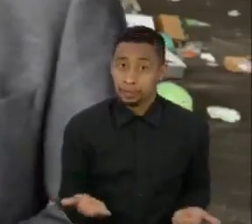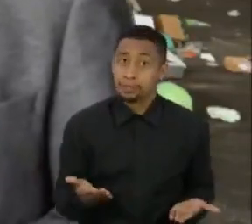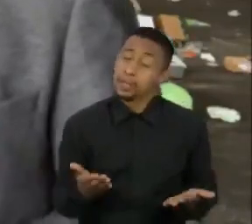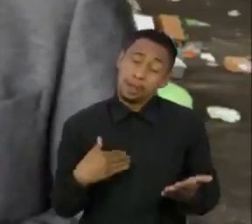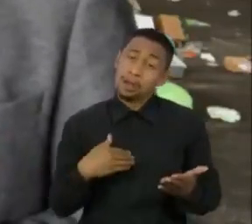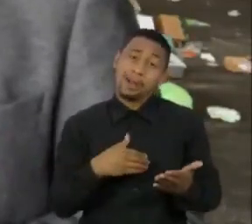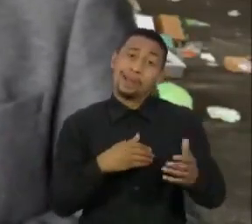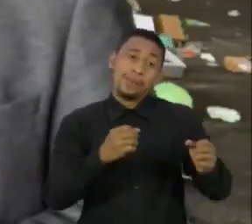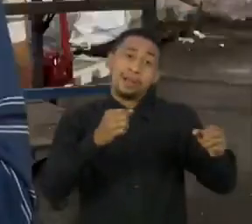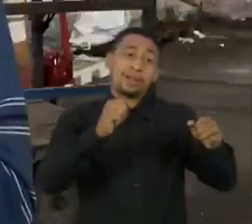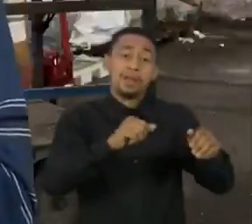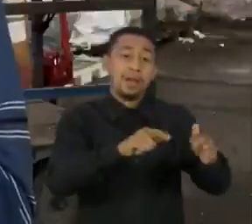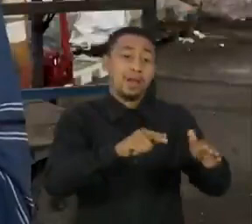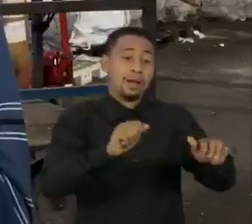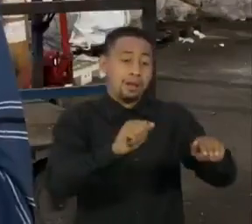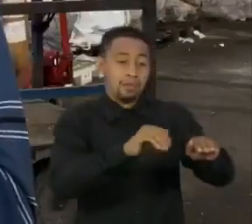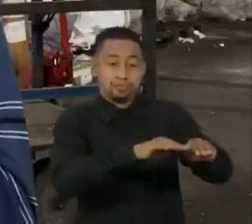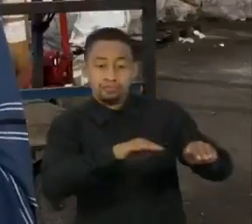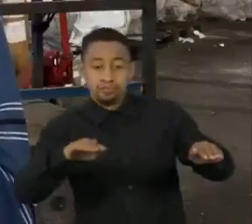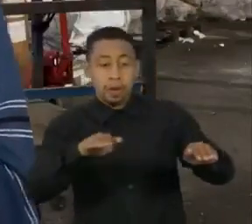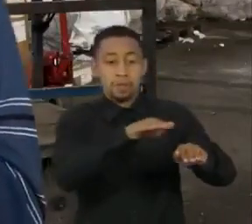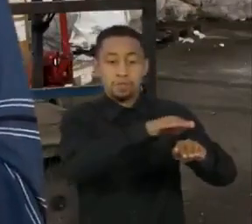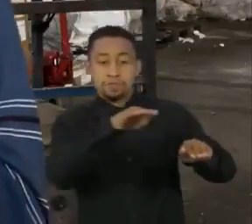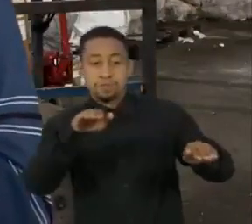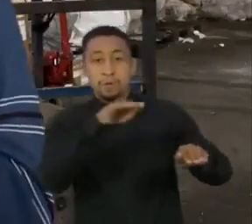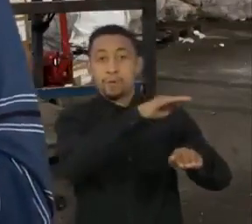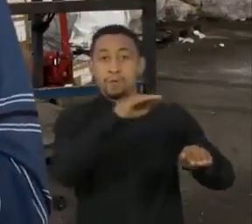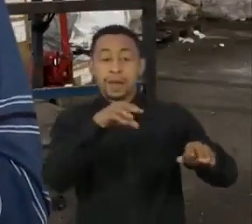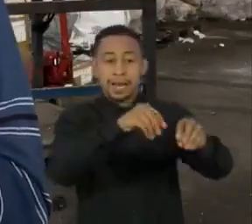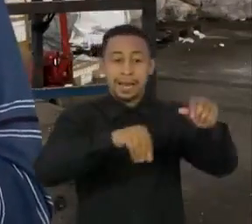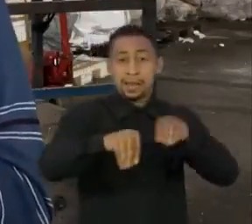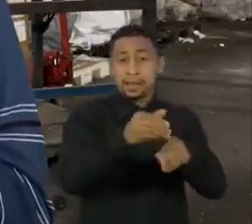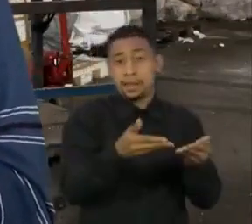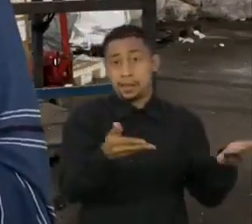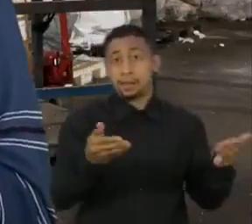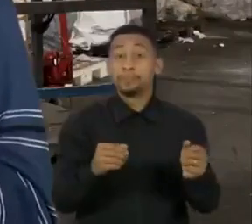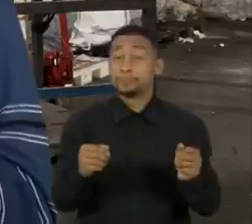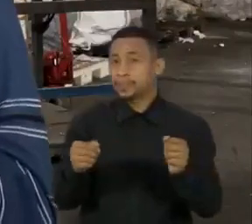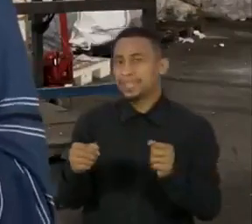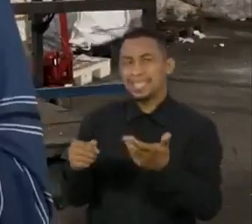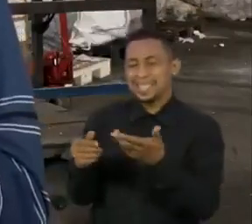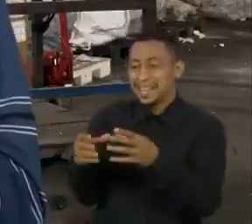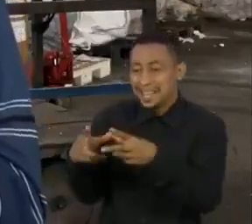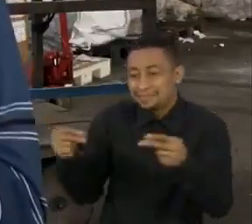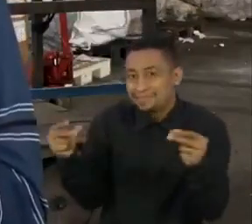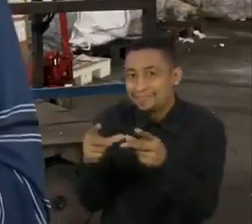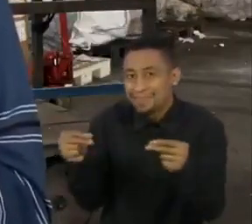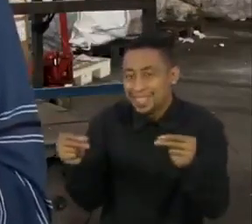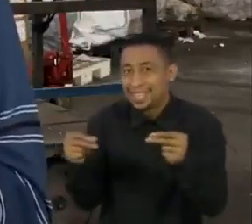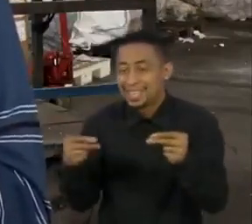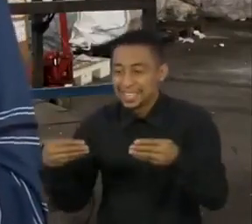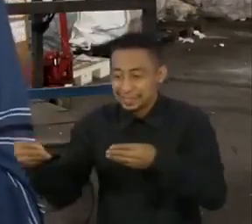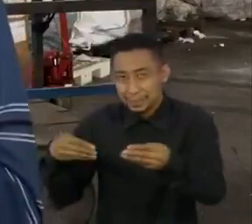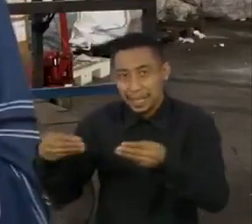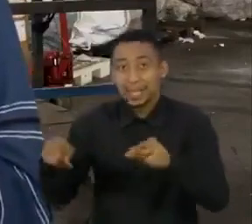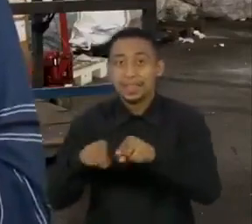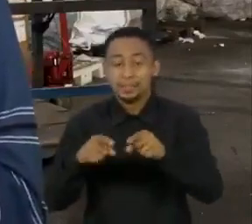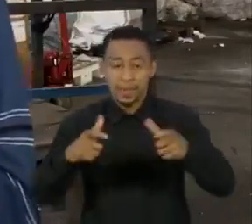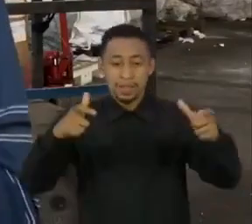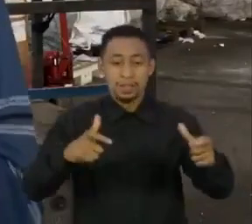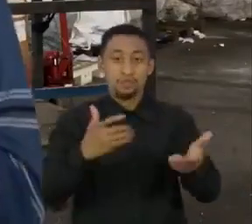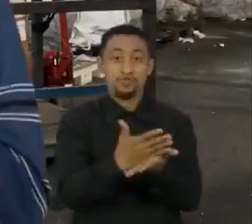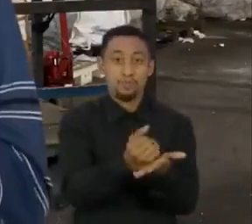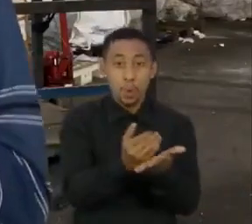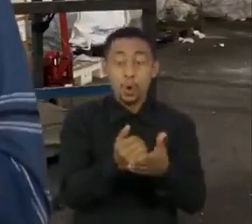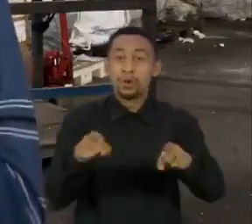aí acabam parando nos ateus embalagem de salgadinho bandejas de bolo bandejas plásticas também de